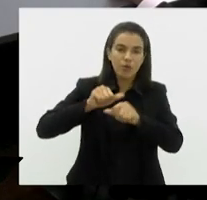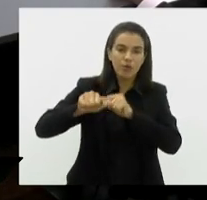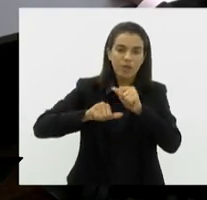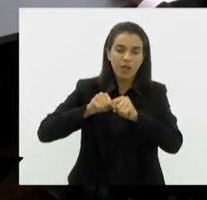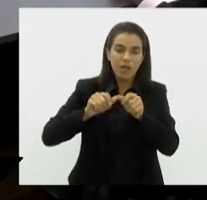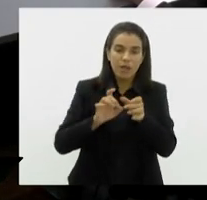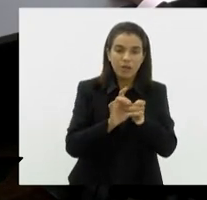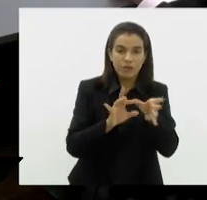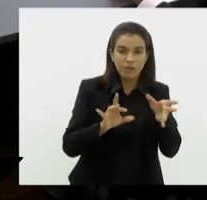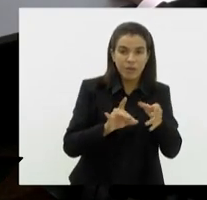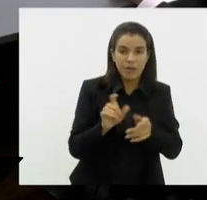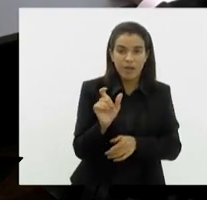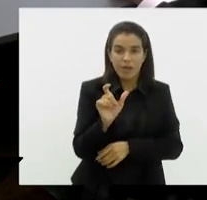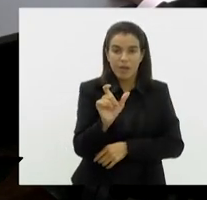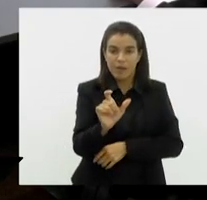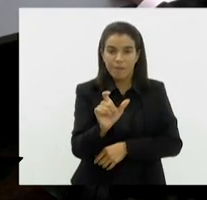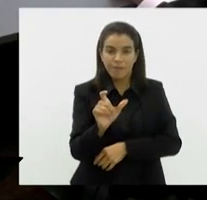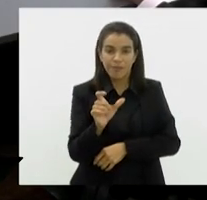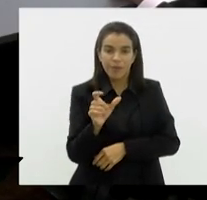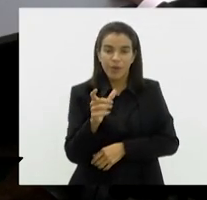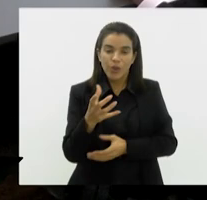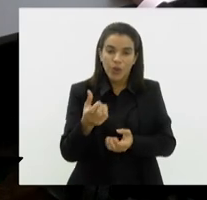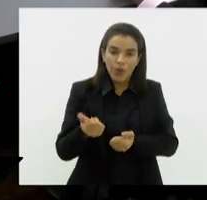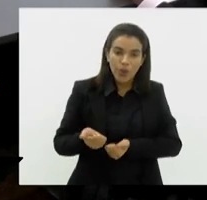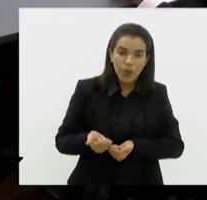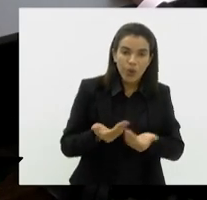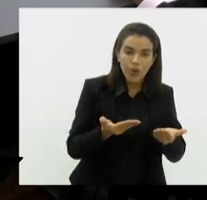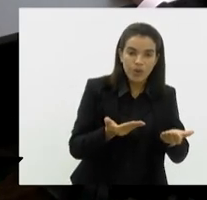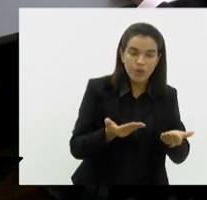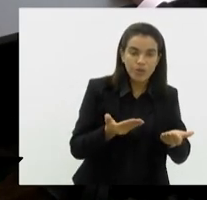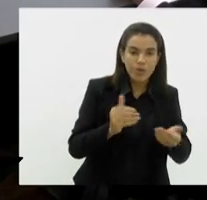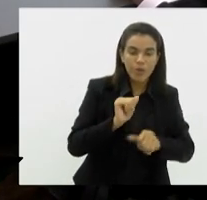tá, também está a palavra doação, está doção.